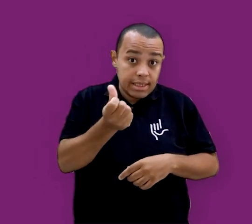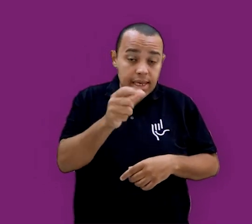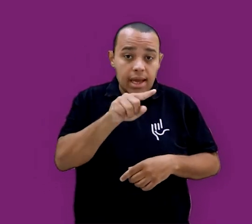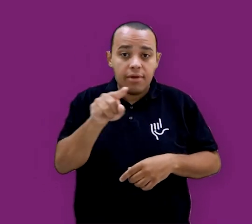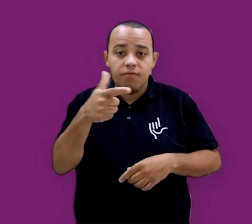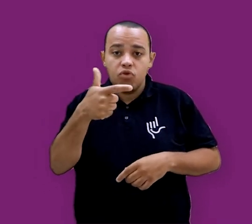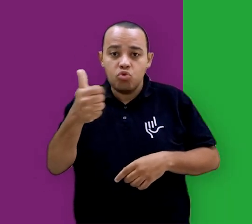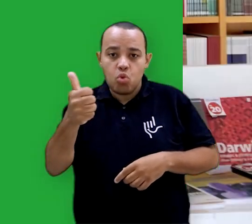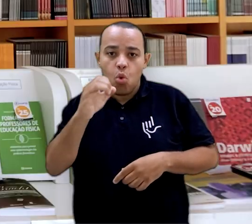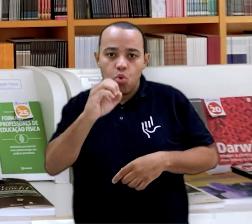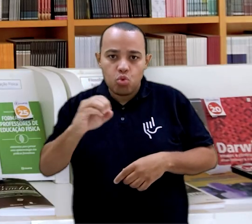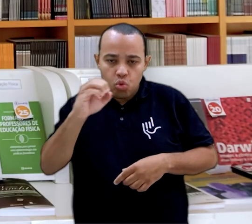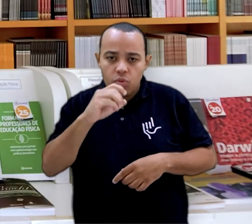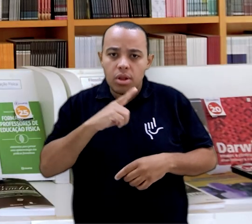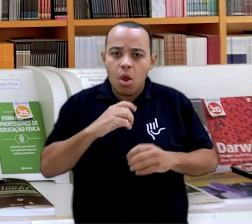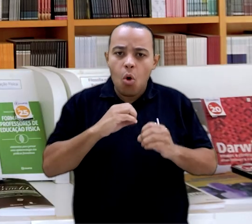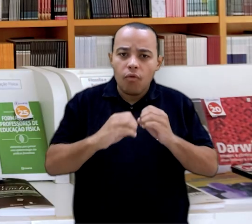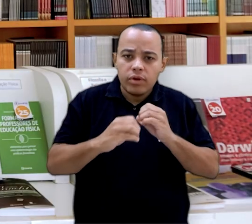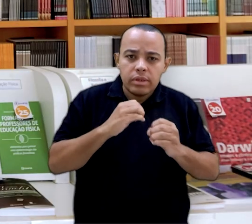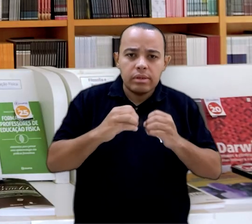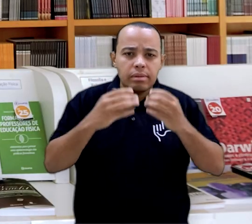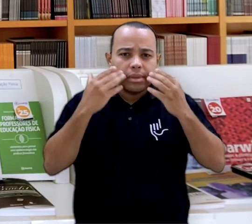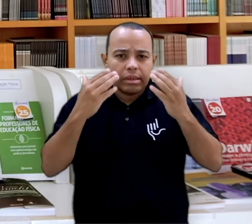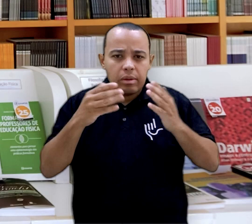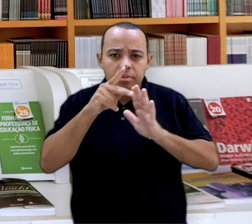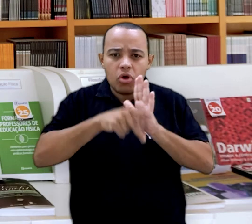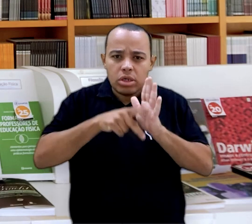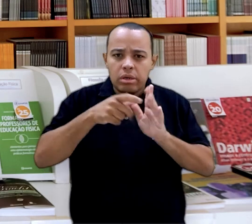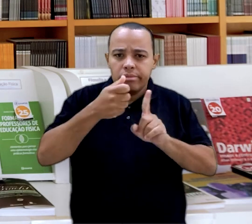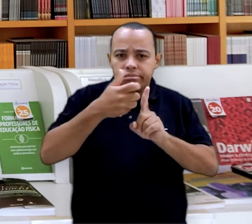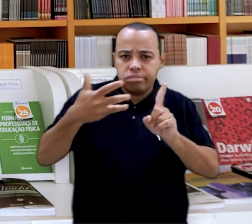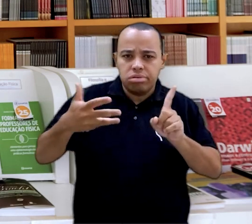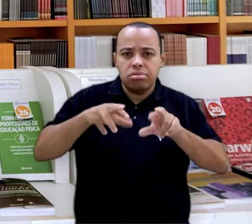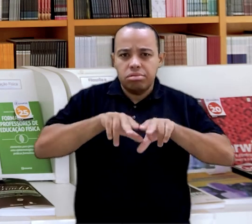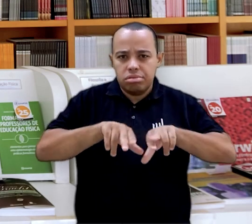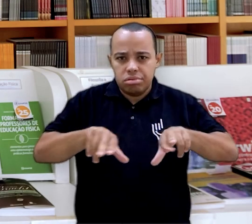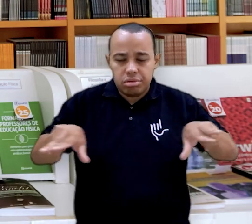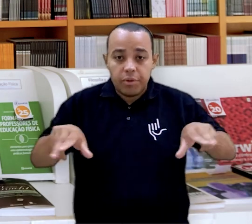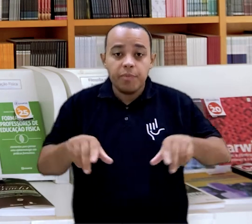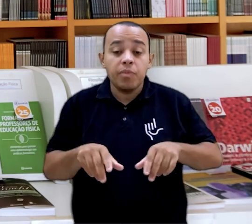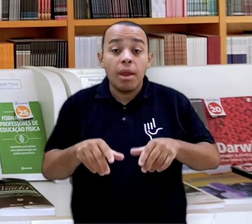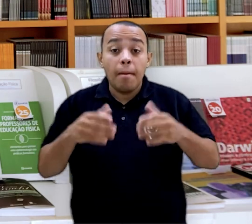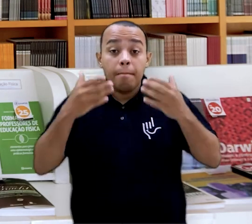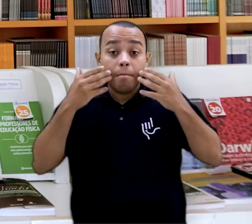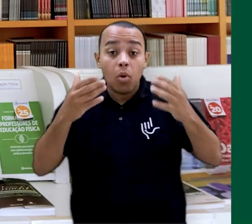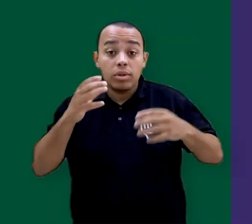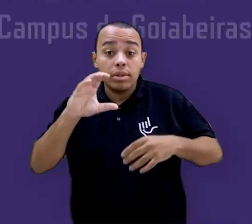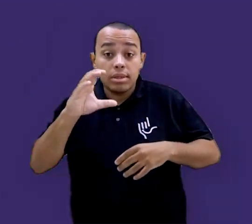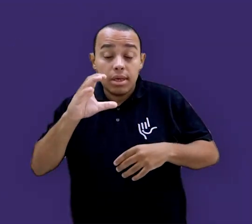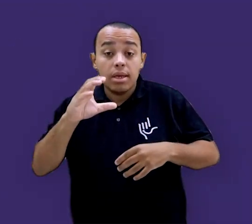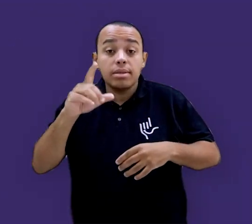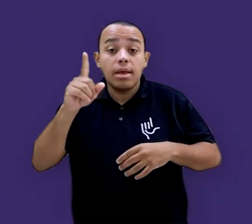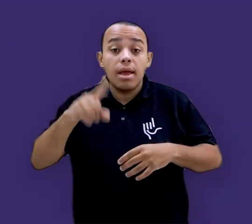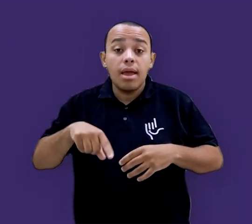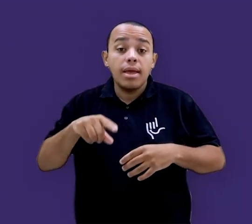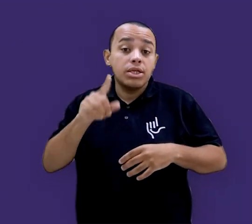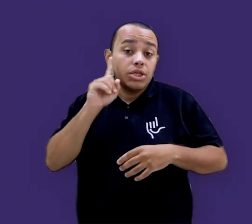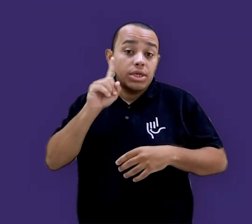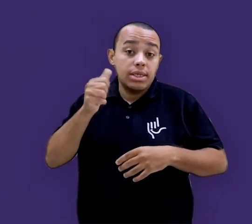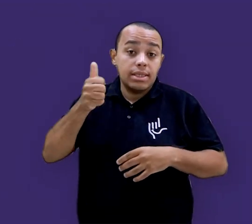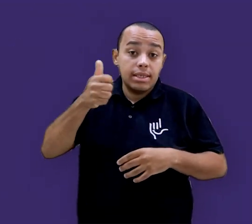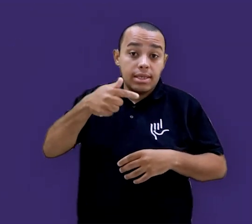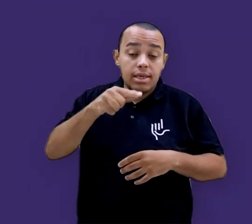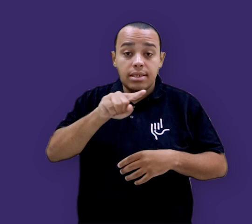21 de outubro e conta com oficinas e apresentações de projeto de extensão da UFES. A Amostra de Ciências acontece no